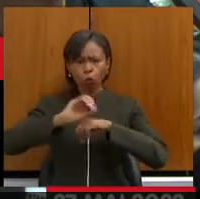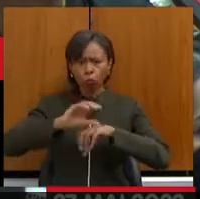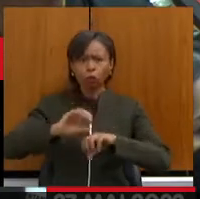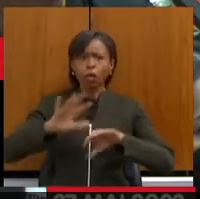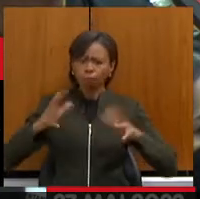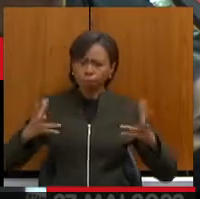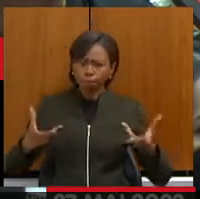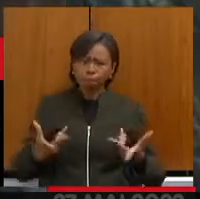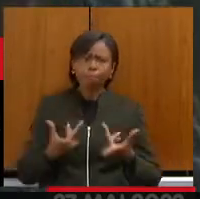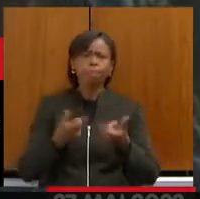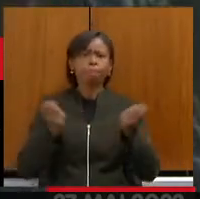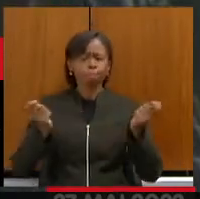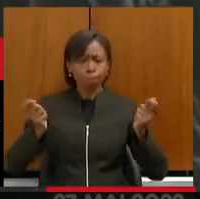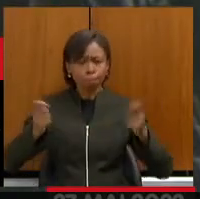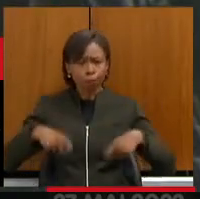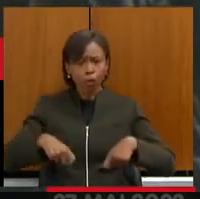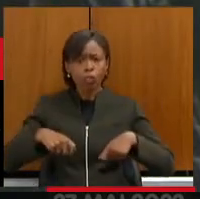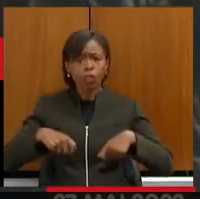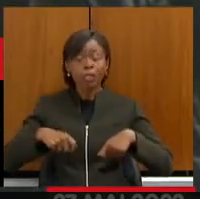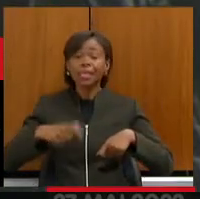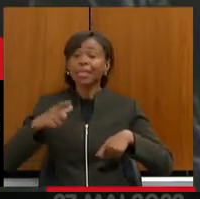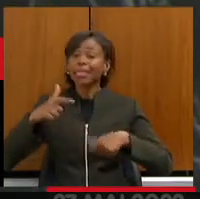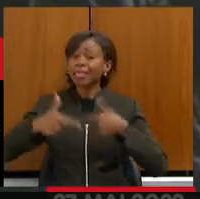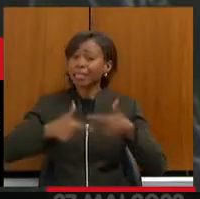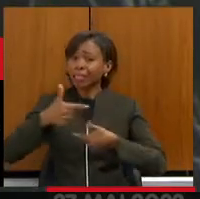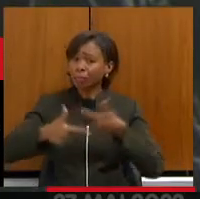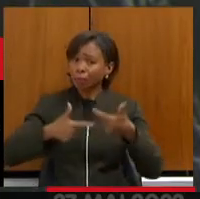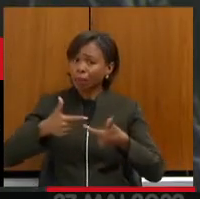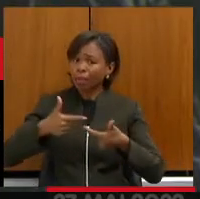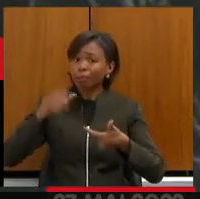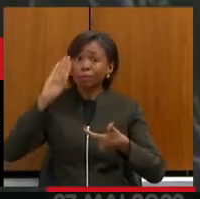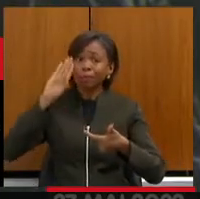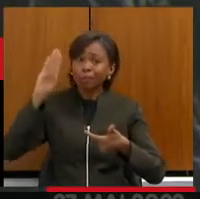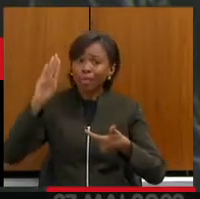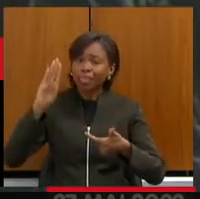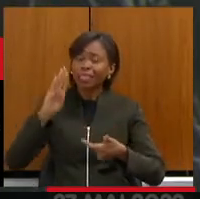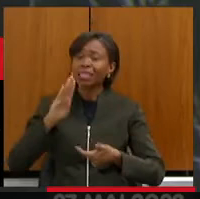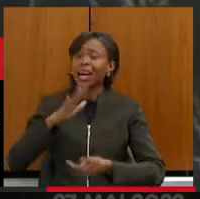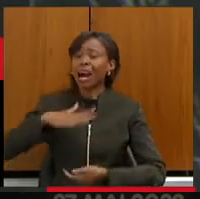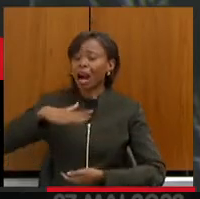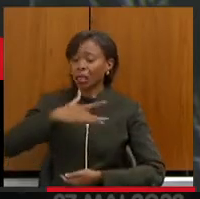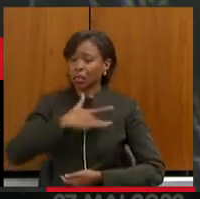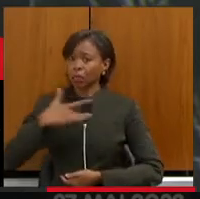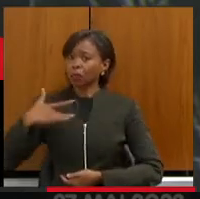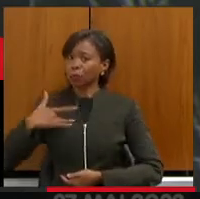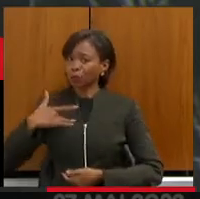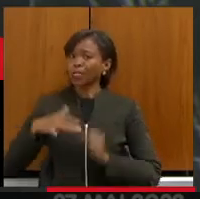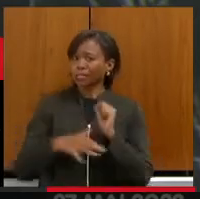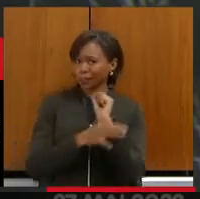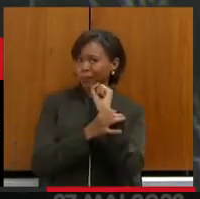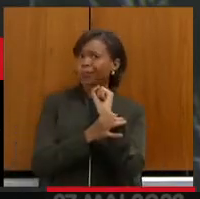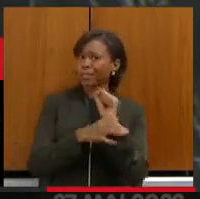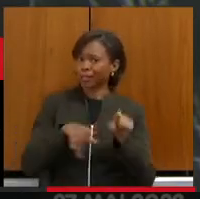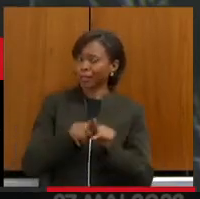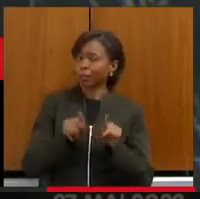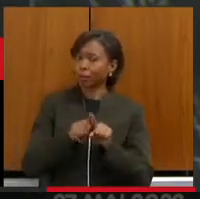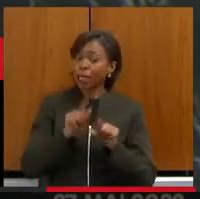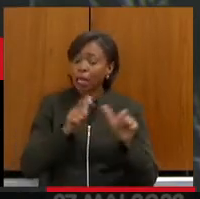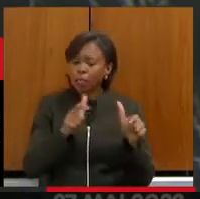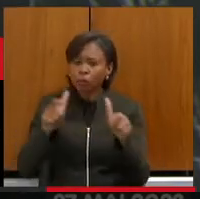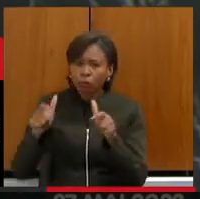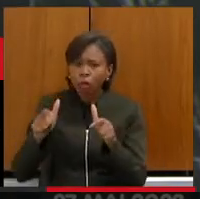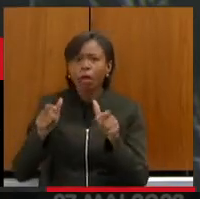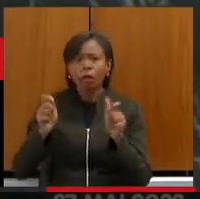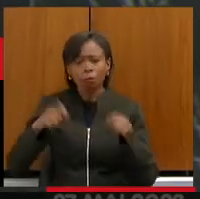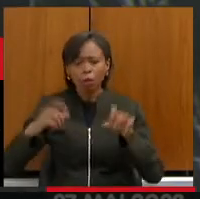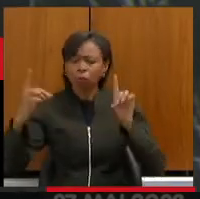no estado especialmente nas unidades de saúde e segurança de modo que sejam espaços acolhedores e respeitosos